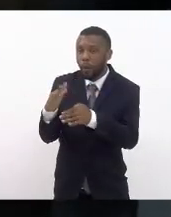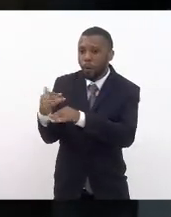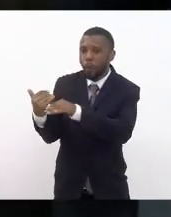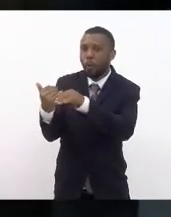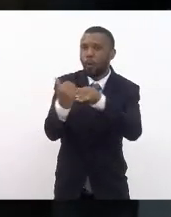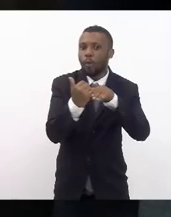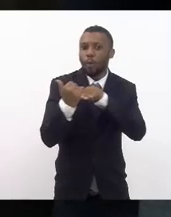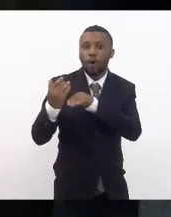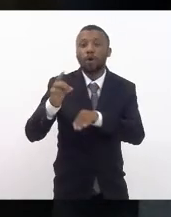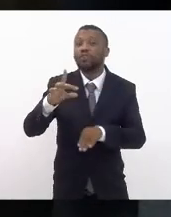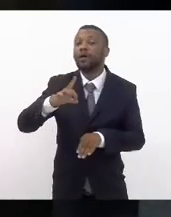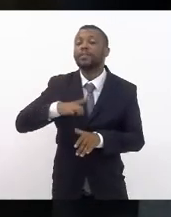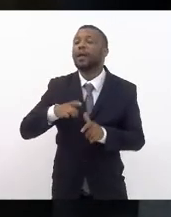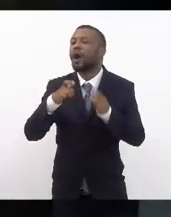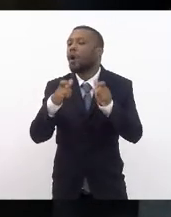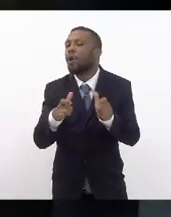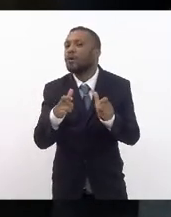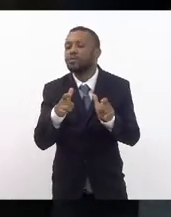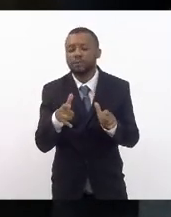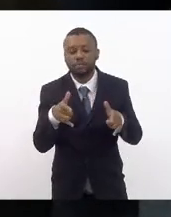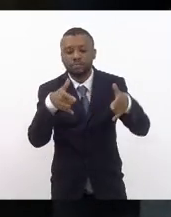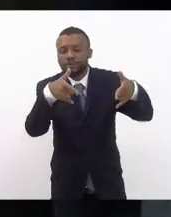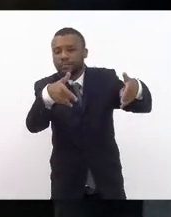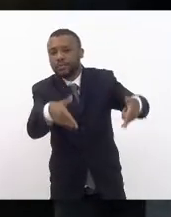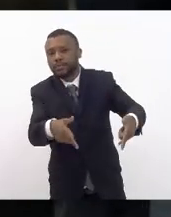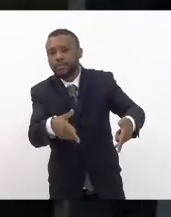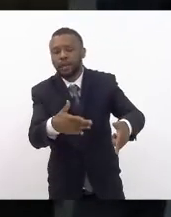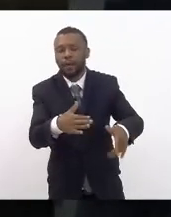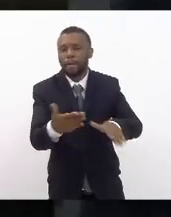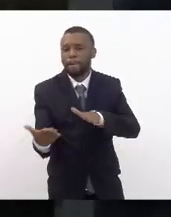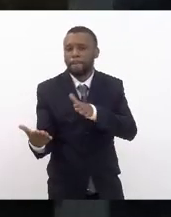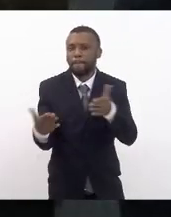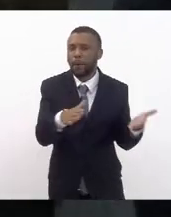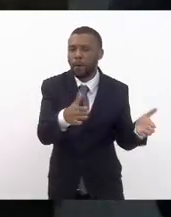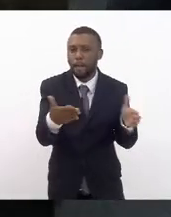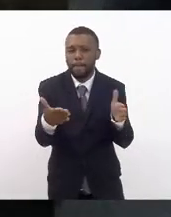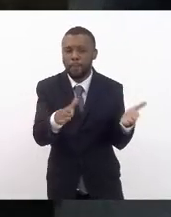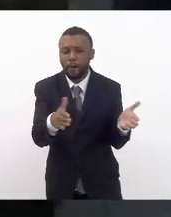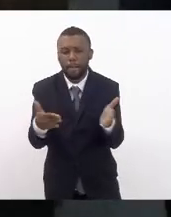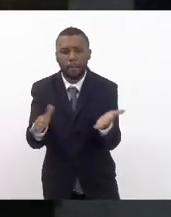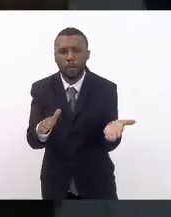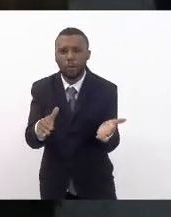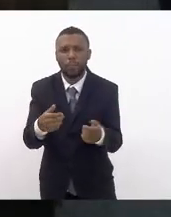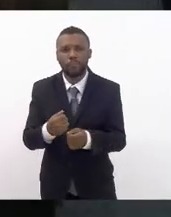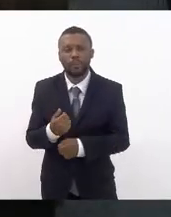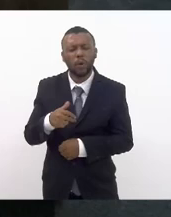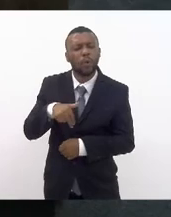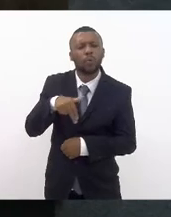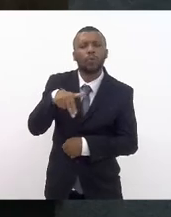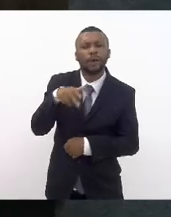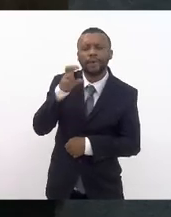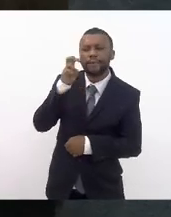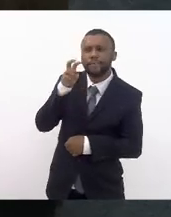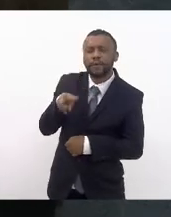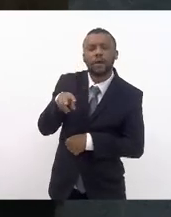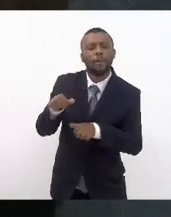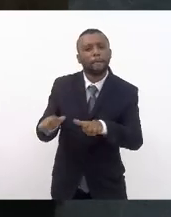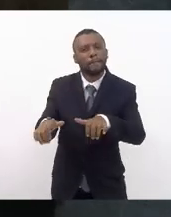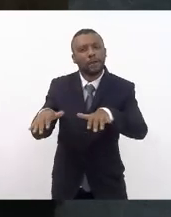isso. Eu nunca vi isso num parlamento entrar para a história